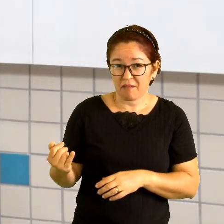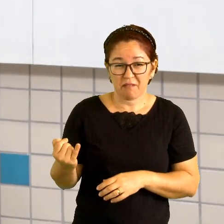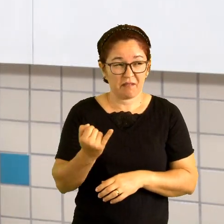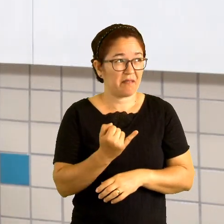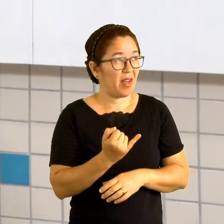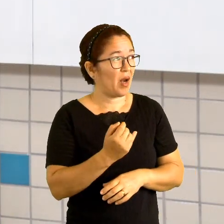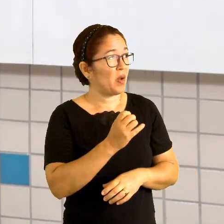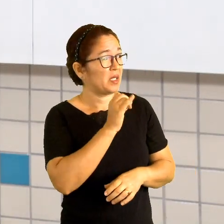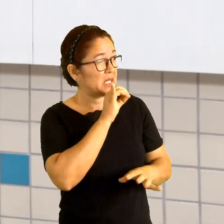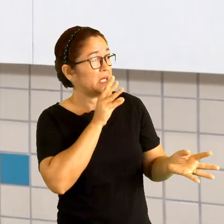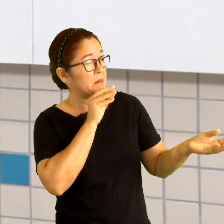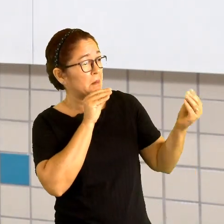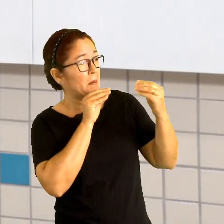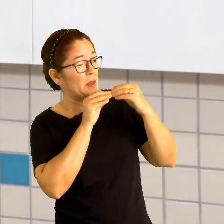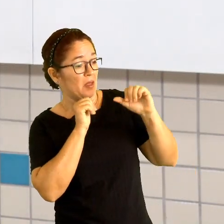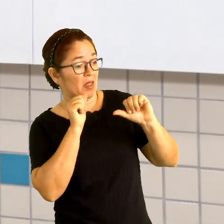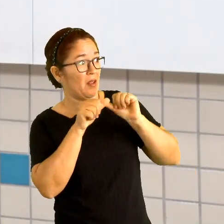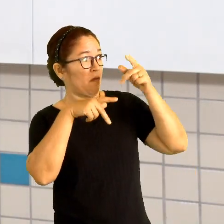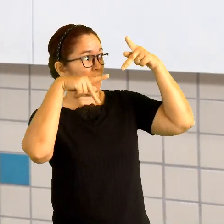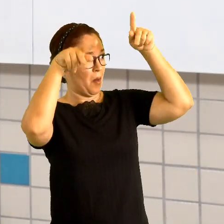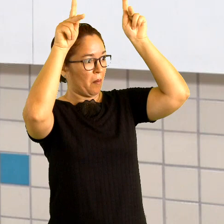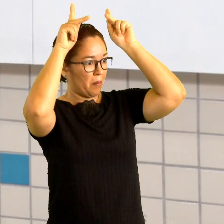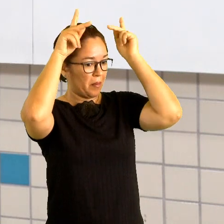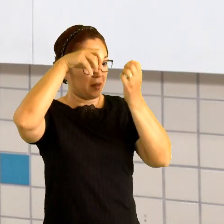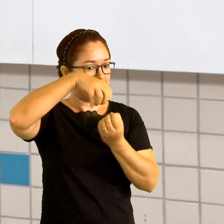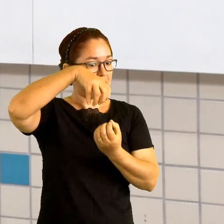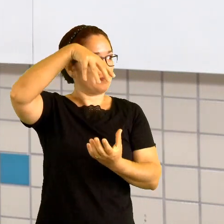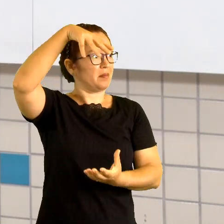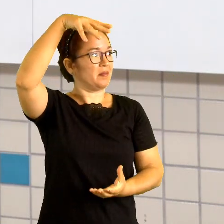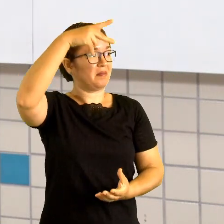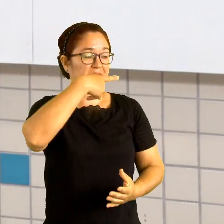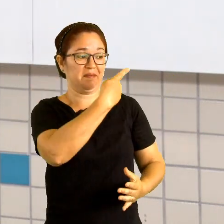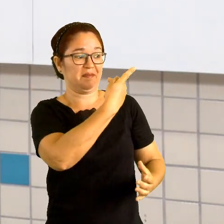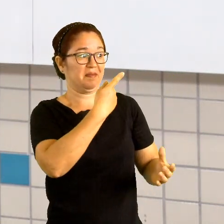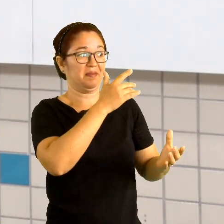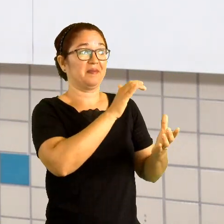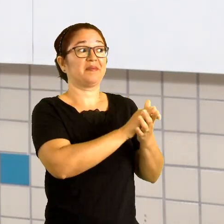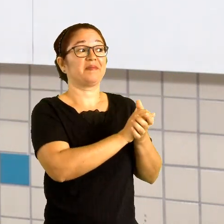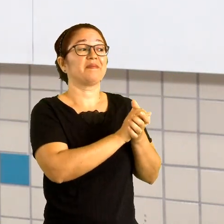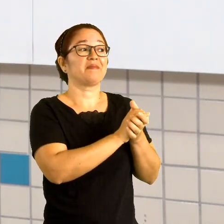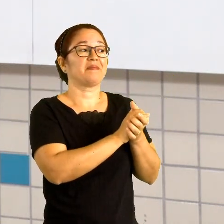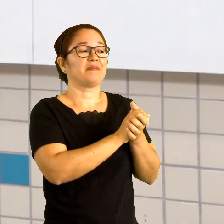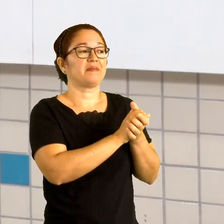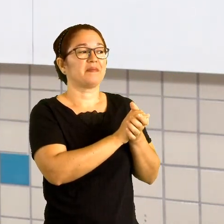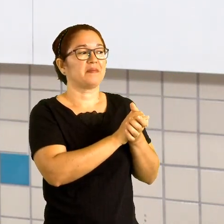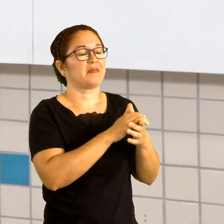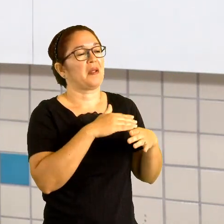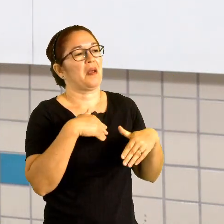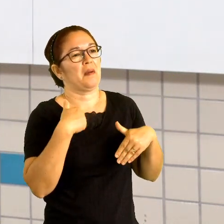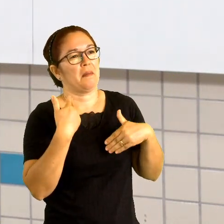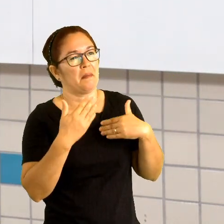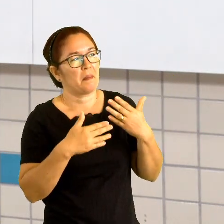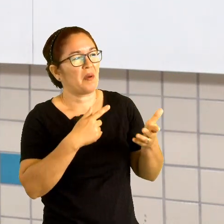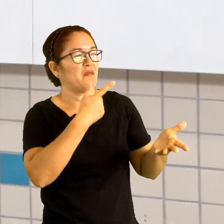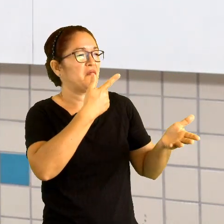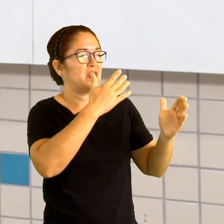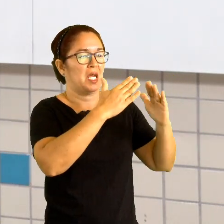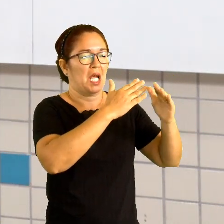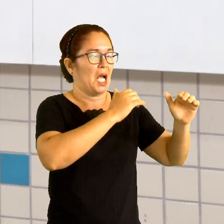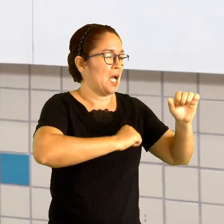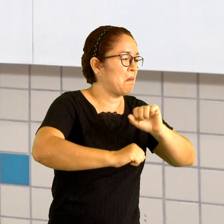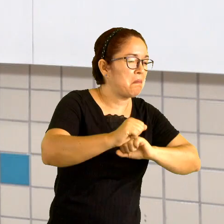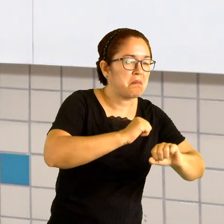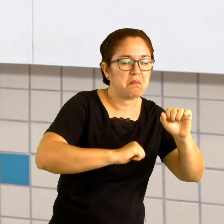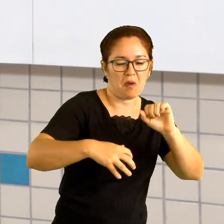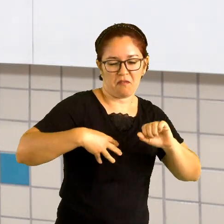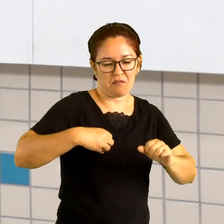forma original e que eles iriam se casar e tal, e ela iria cuidar da casa, dos